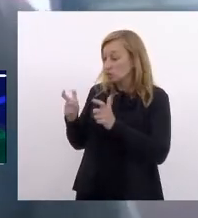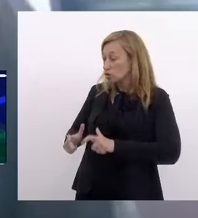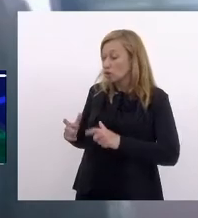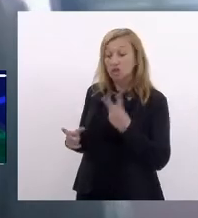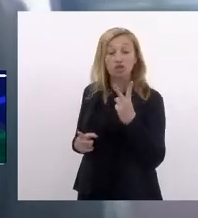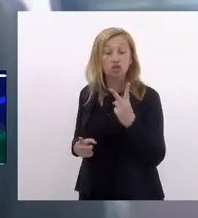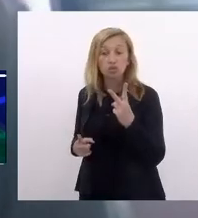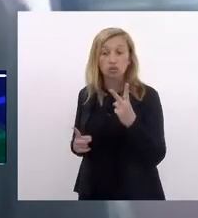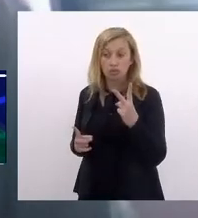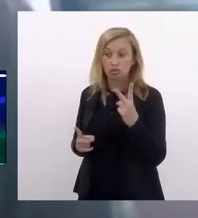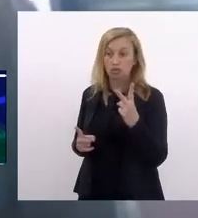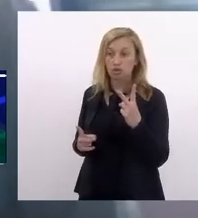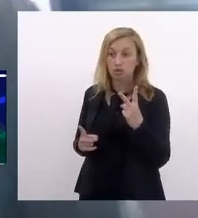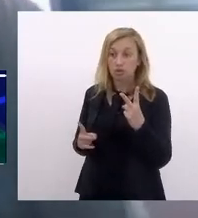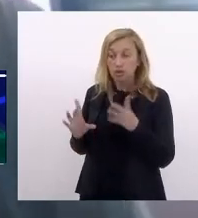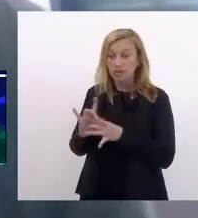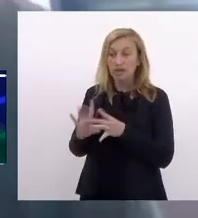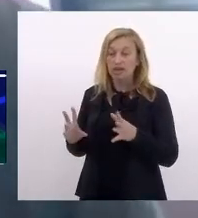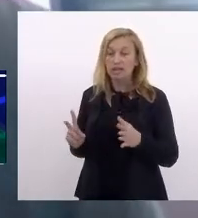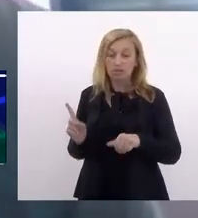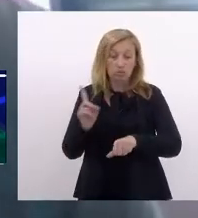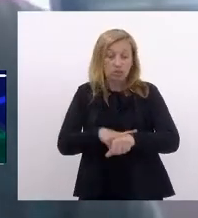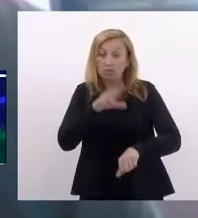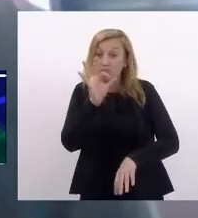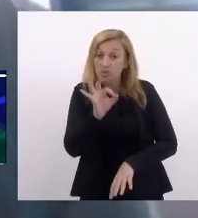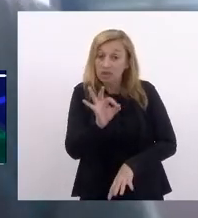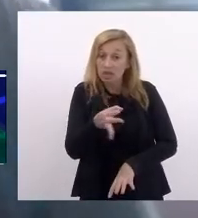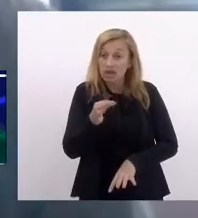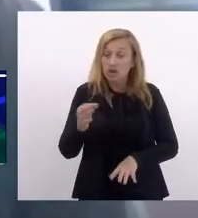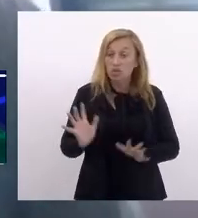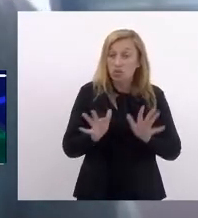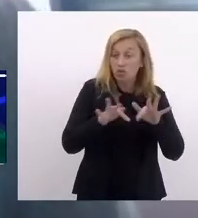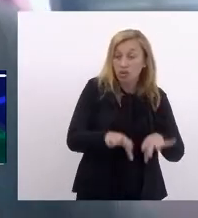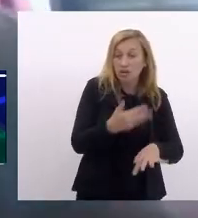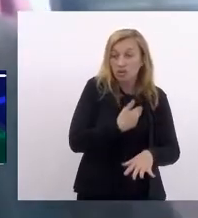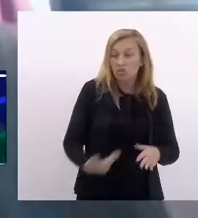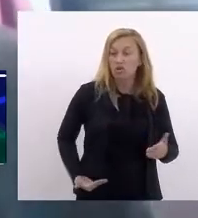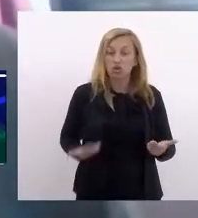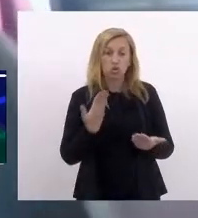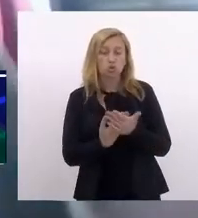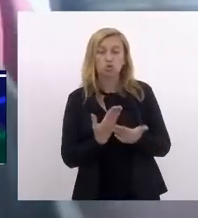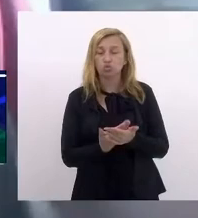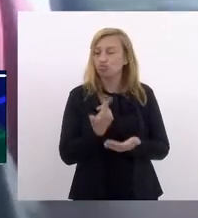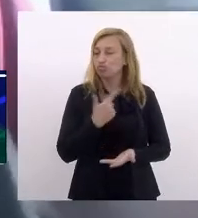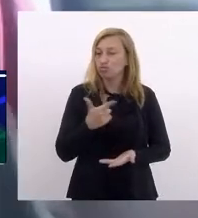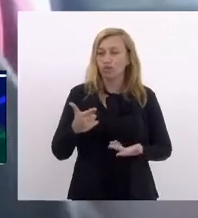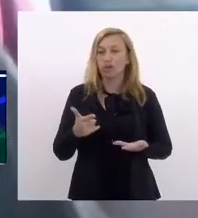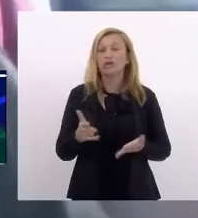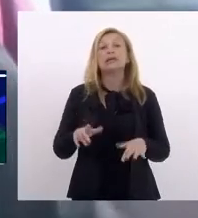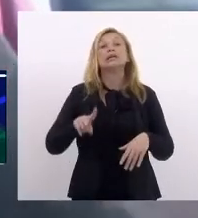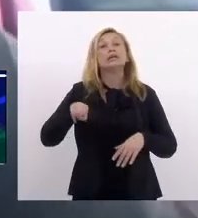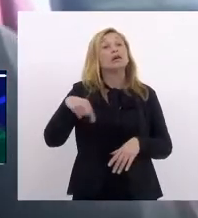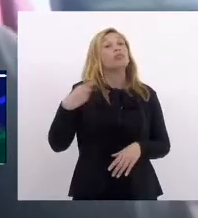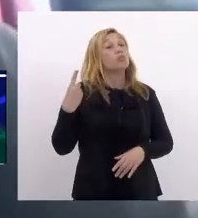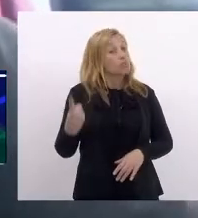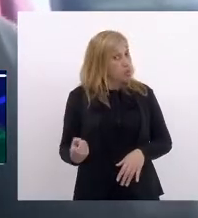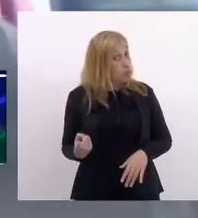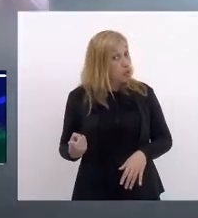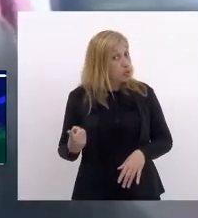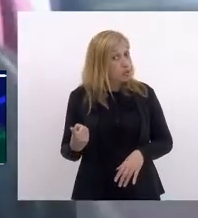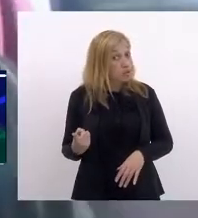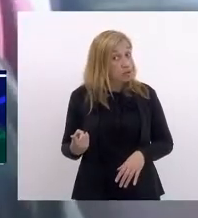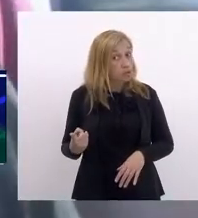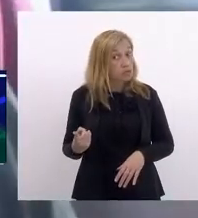dadas em tempo recorde, no final de um governo e sem os estudos necessários. Depois, por uma